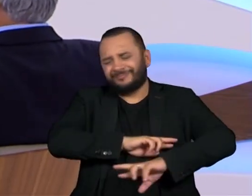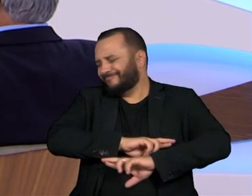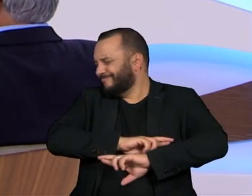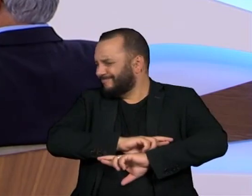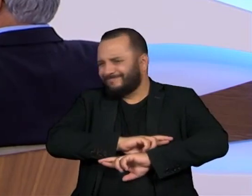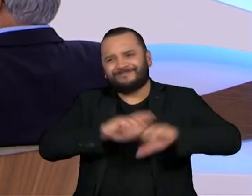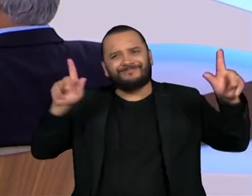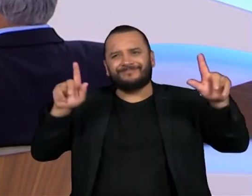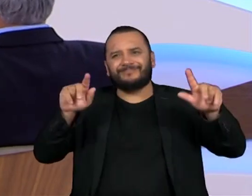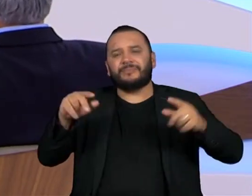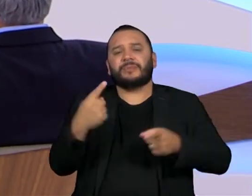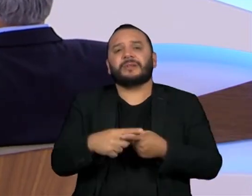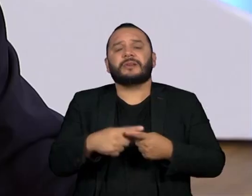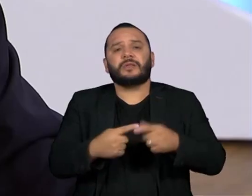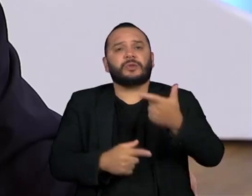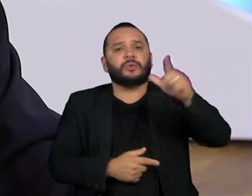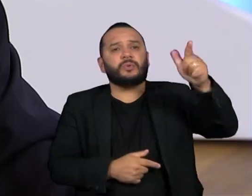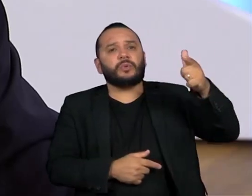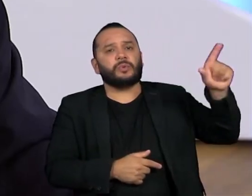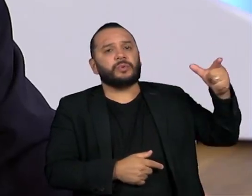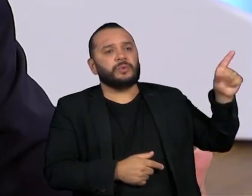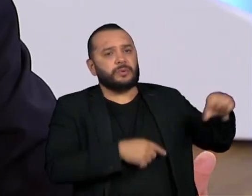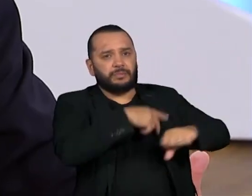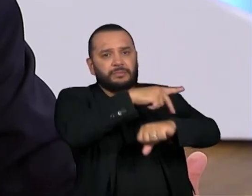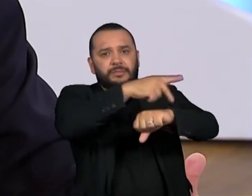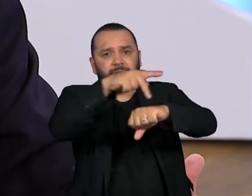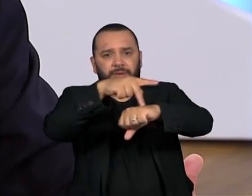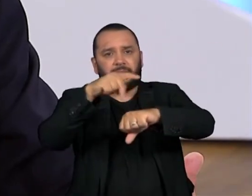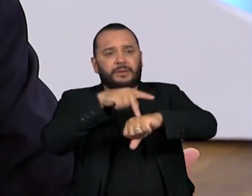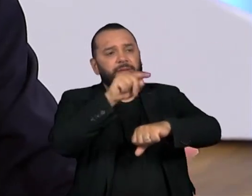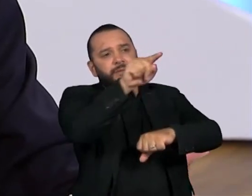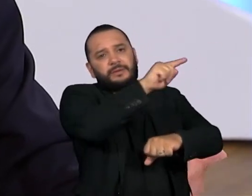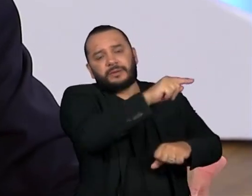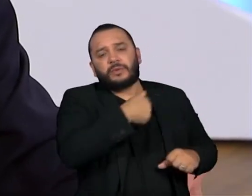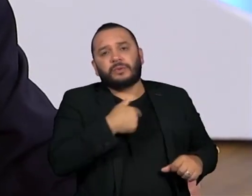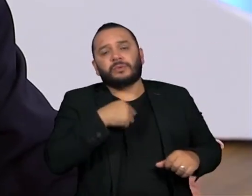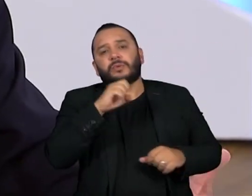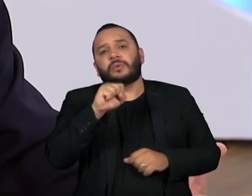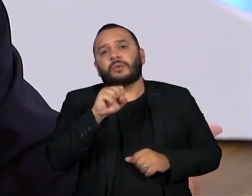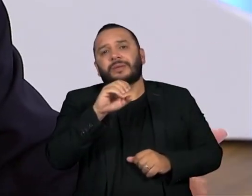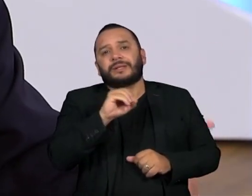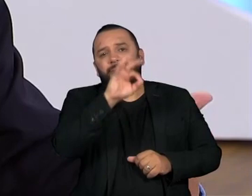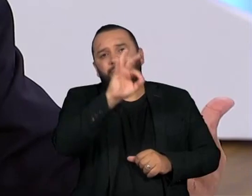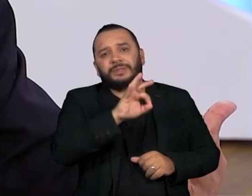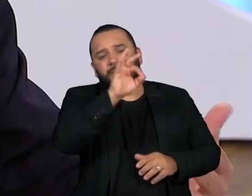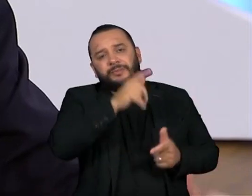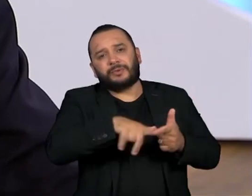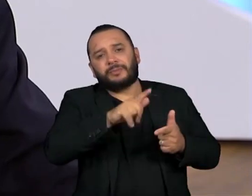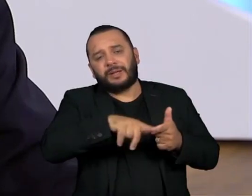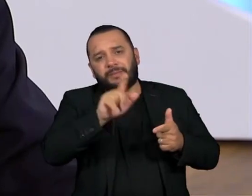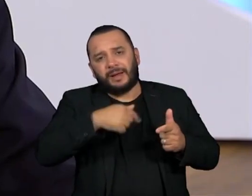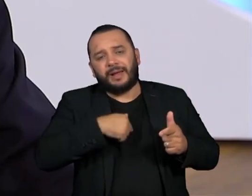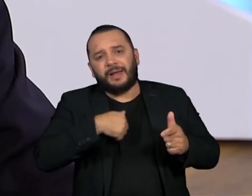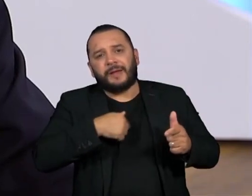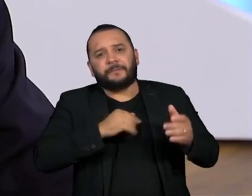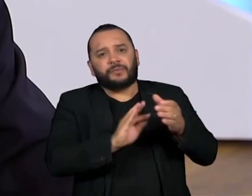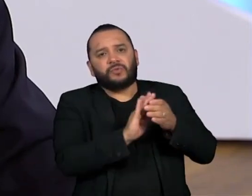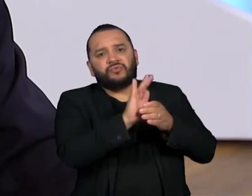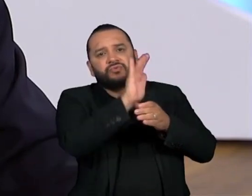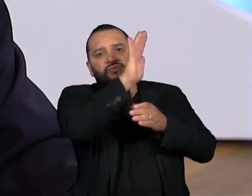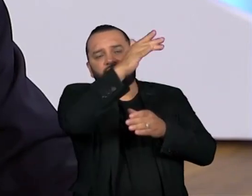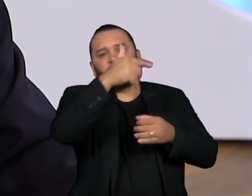Por quê? Porque o resto do mundo, 80% do problema é emissão de petróleo, gás e óleo. No